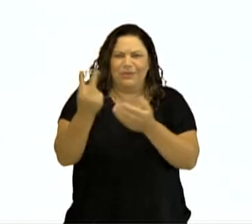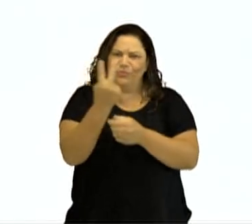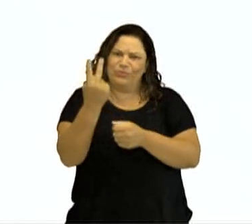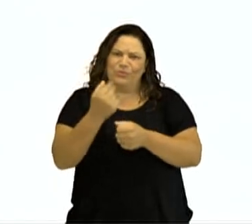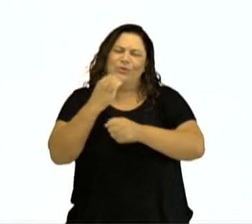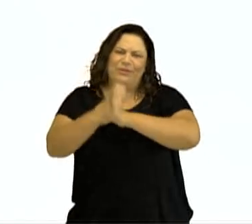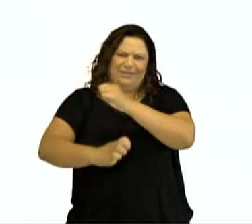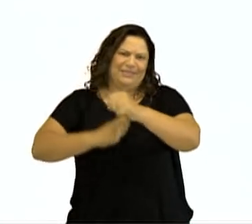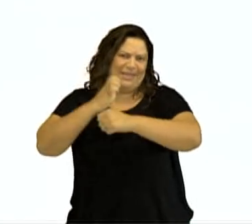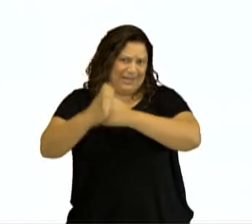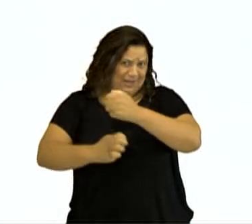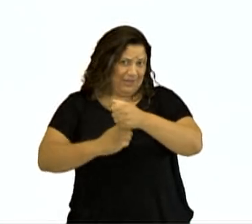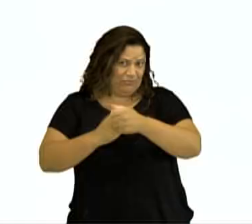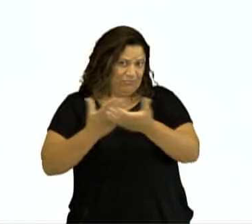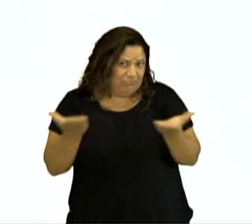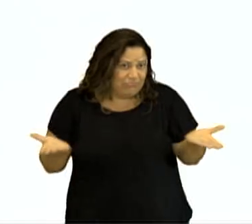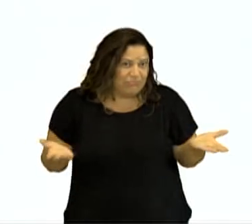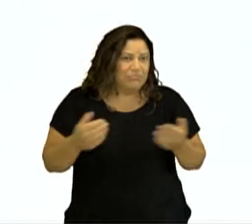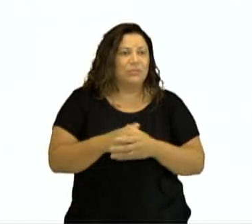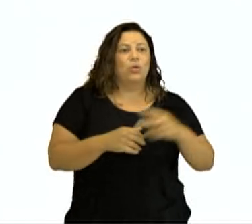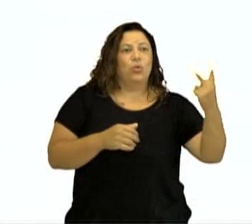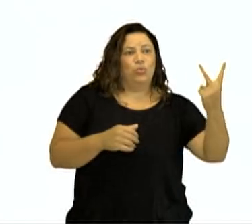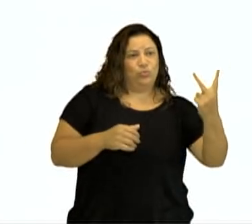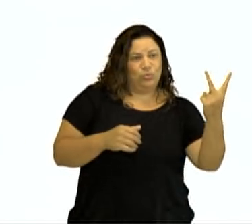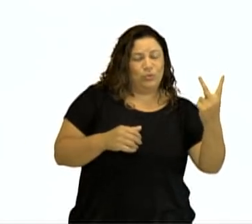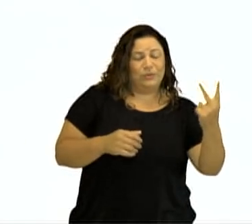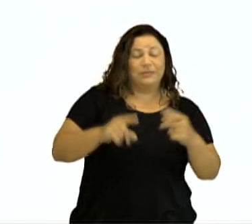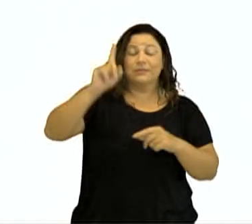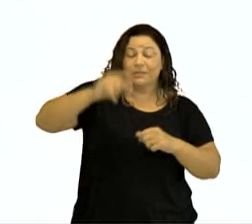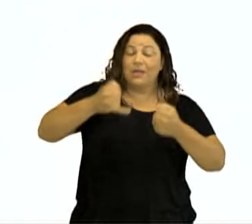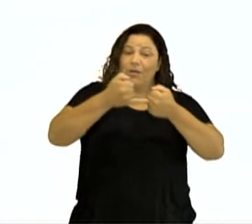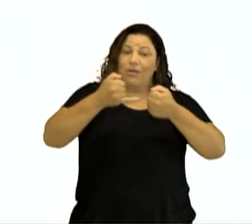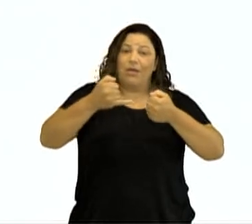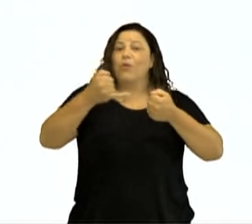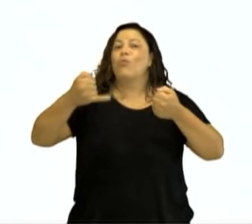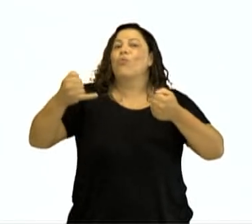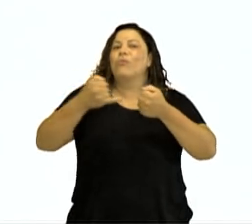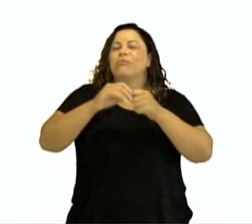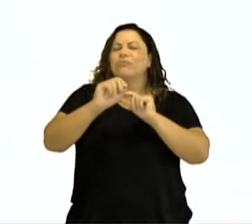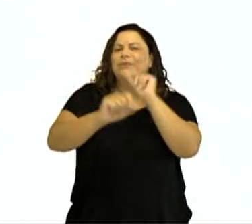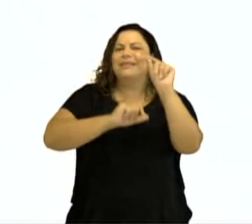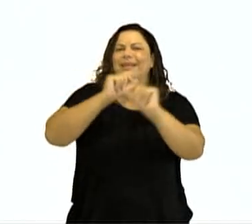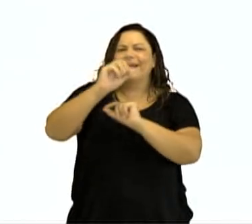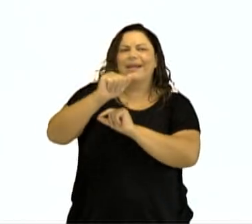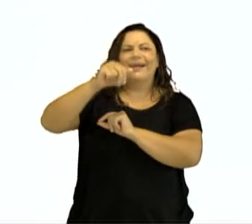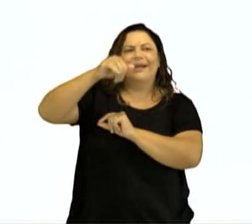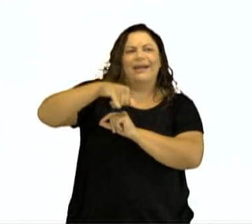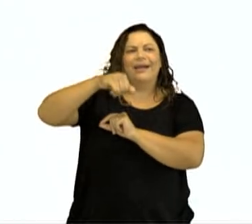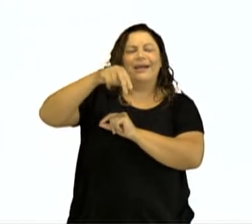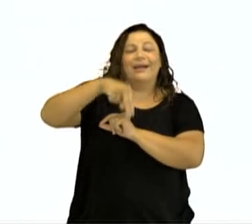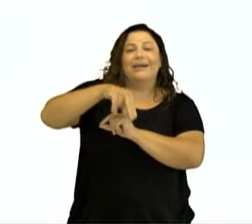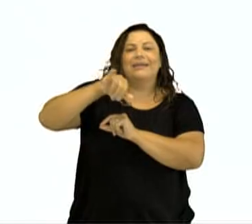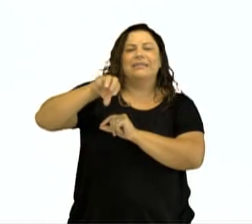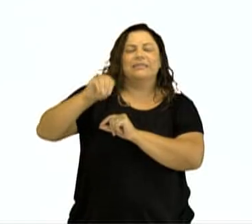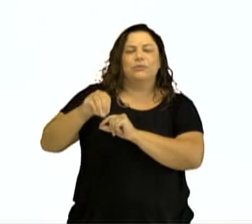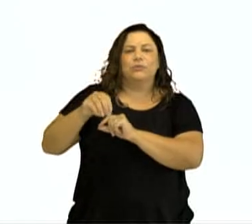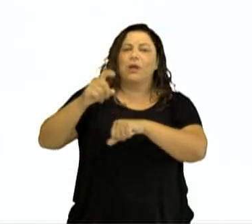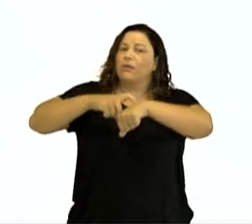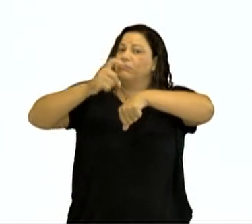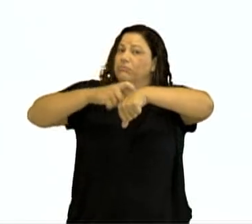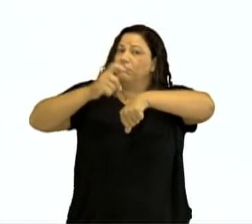Perdeu 2 elétrons. 2, é um ânion. Assinale a alternativa correta. Agora eu vou dar o tempo para vocês